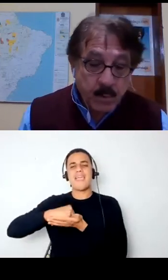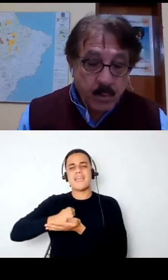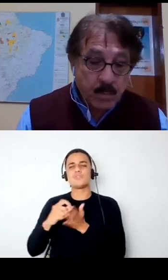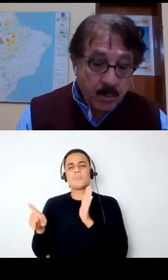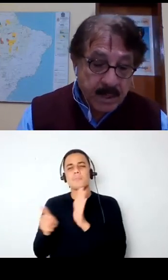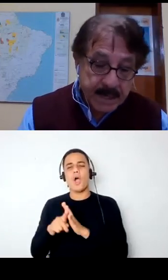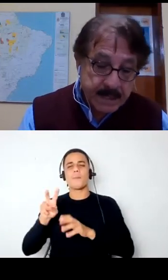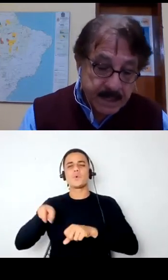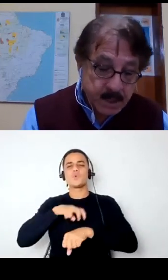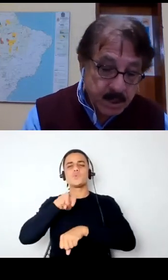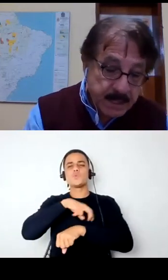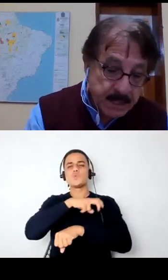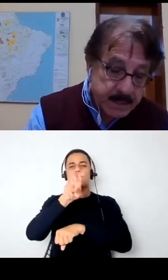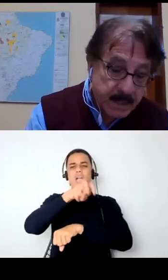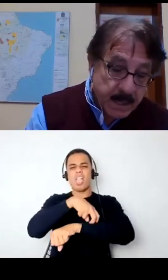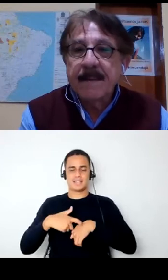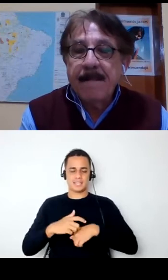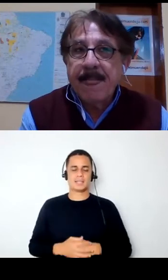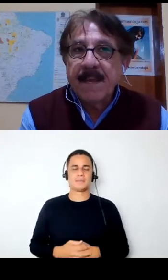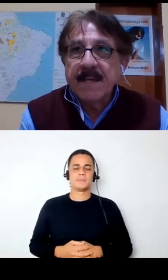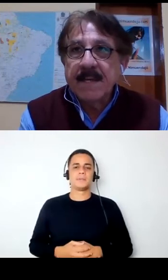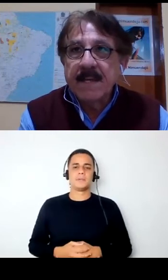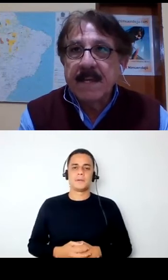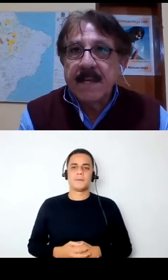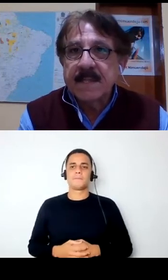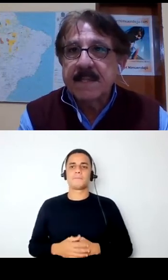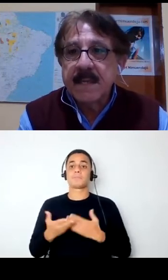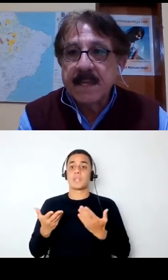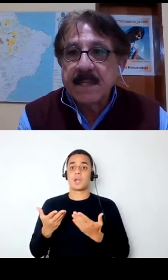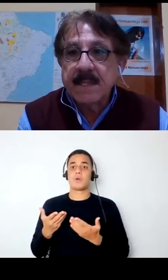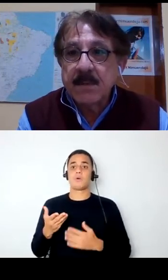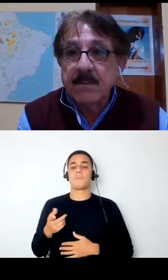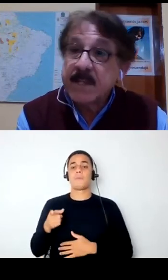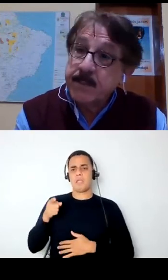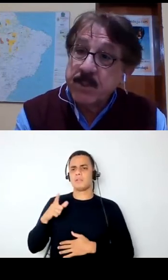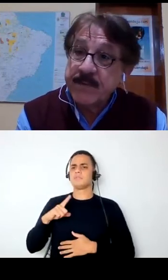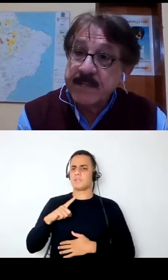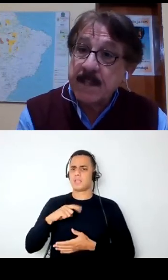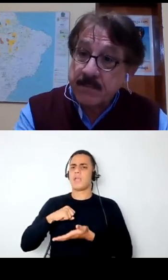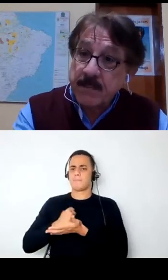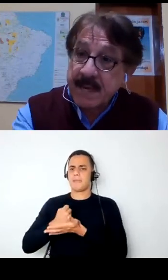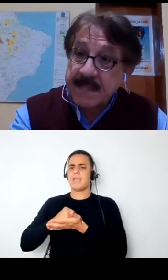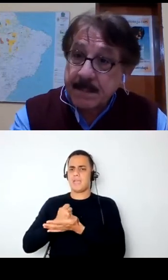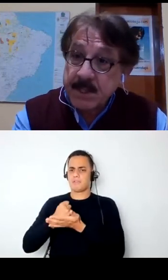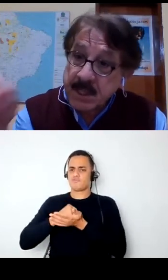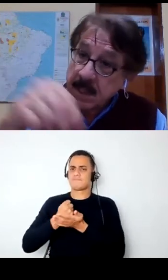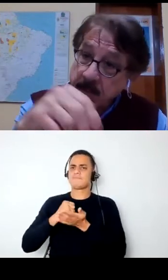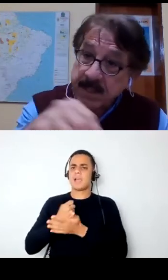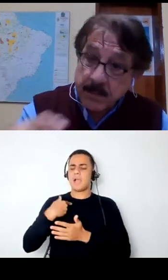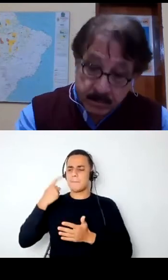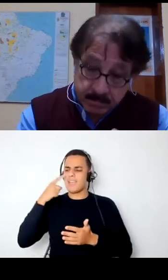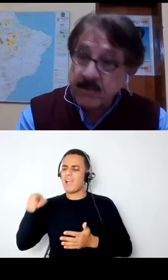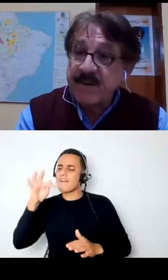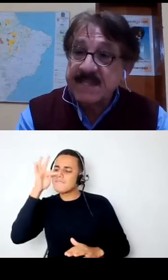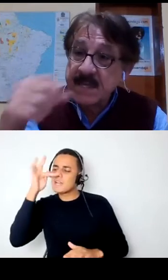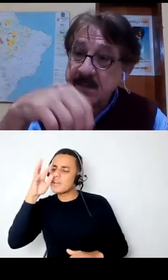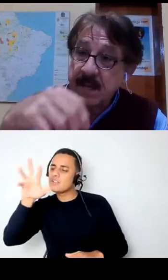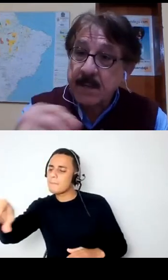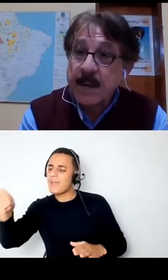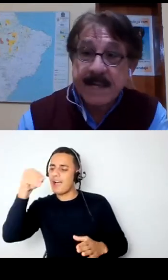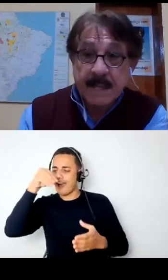diversidade. Os Caingan, inclusive, para eles, a unidade é o 2, não é o 1. Toda planta tem uma planta